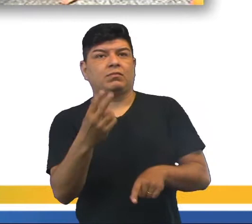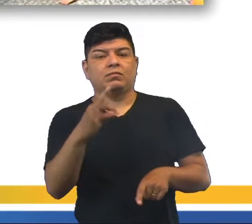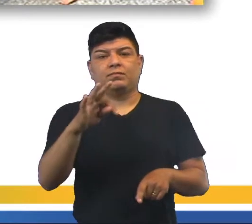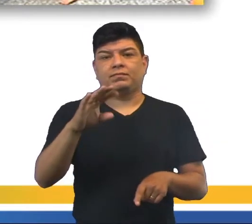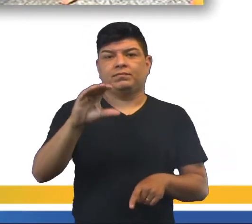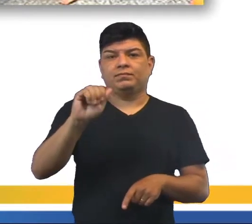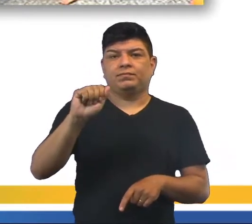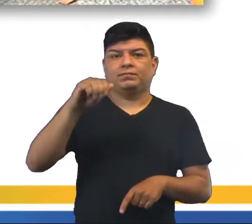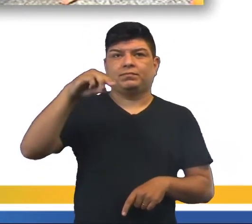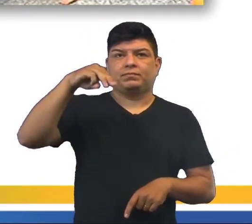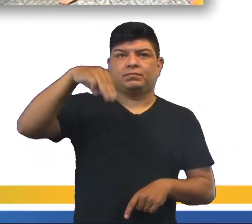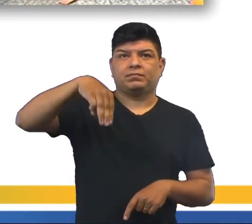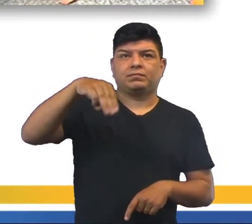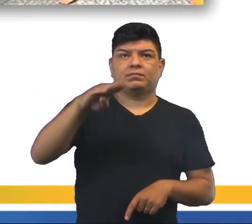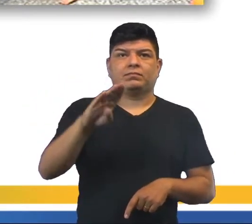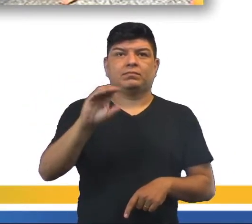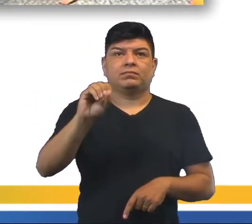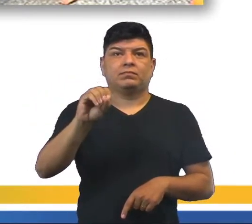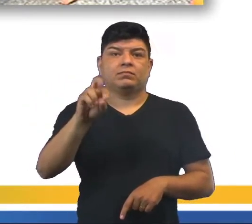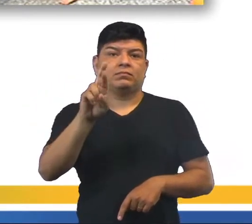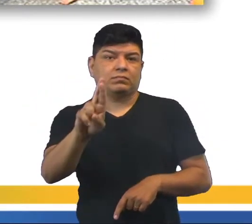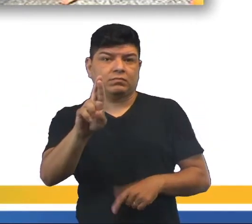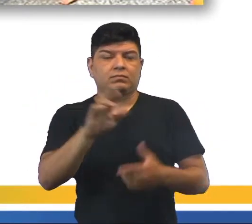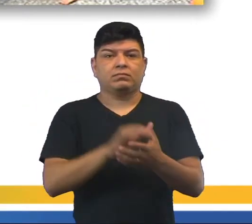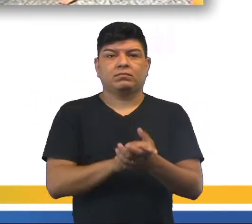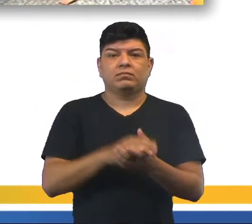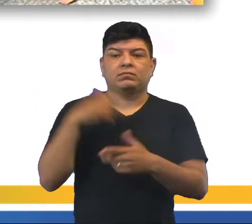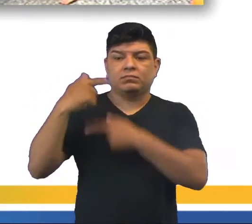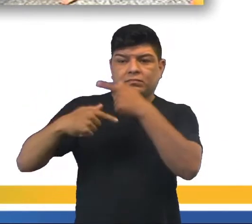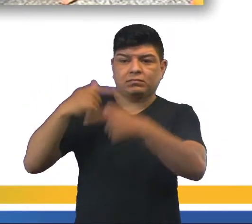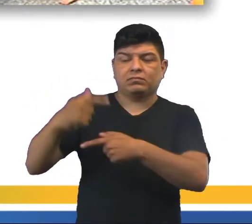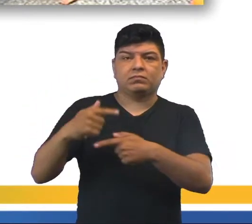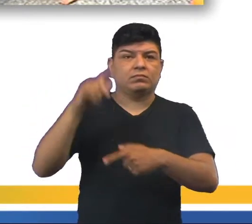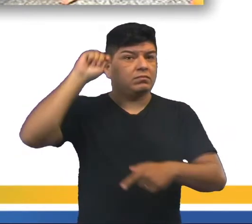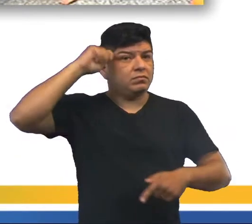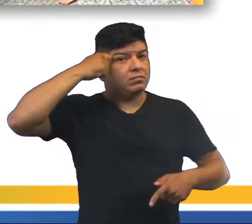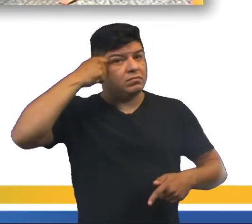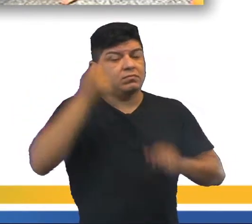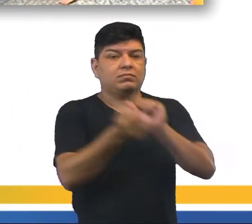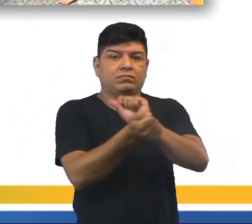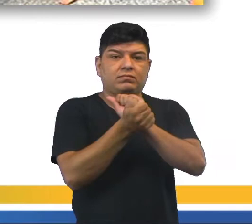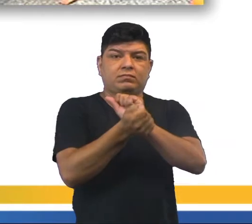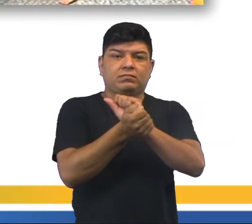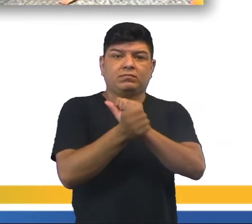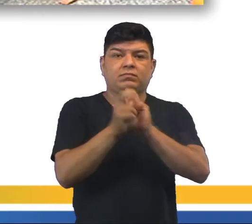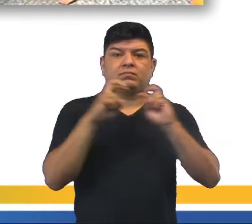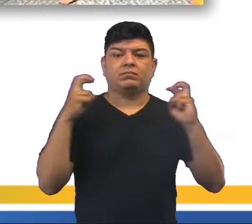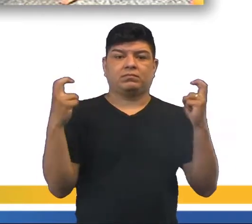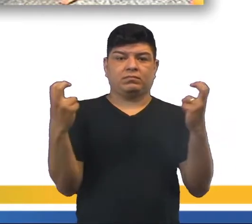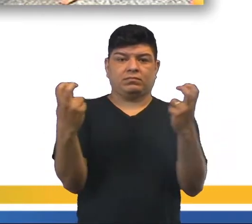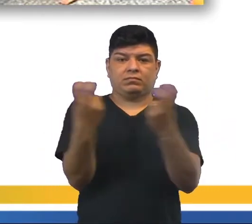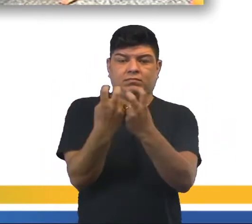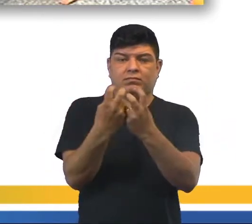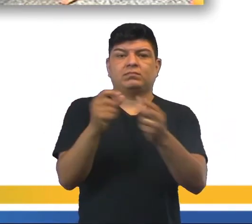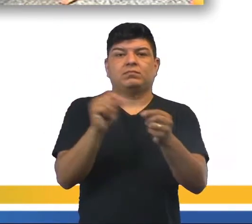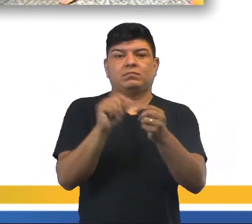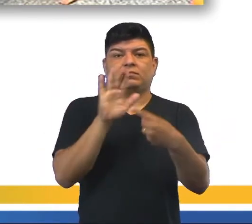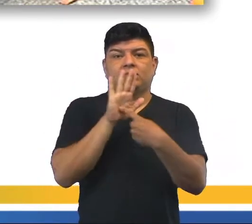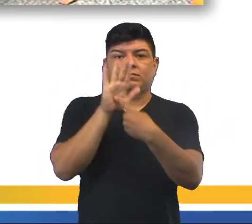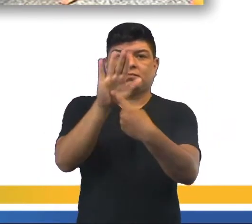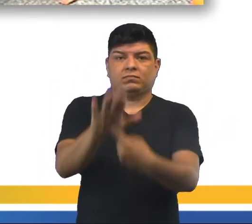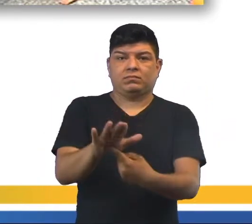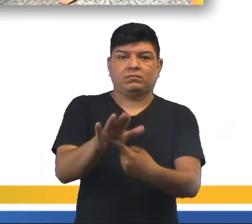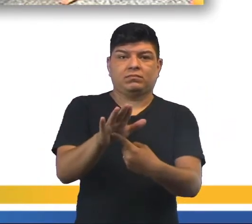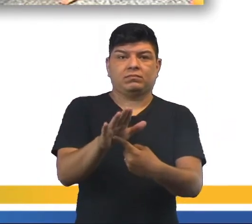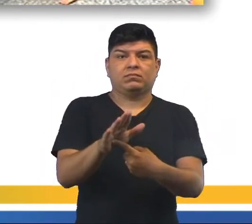comunidades identificadas como herdeiras de negros escravos. Realizada em roda, né? Expõe-se no